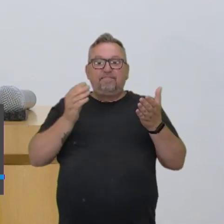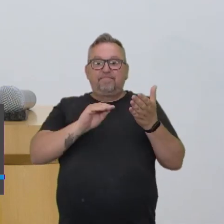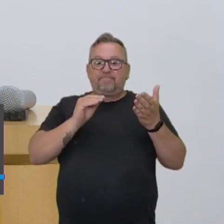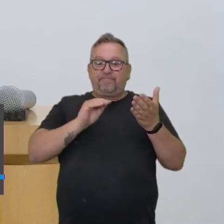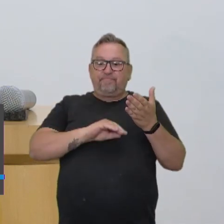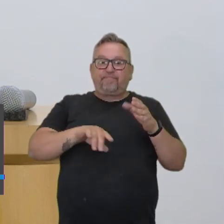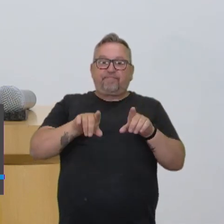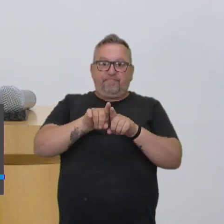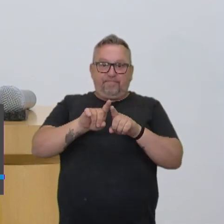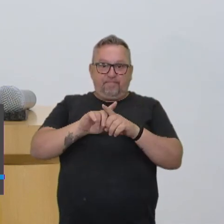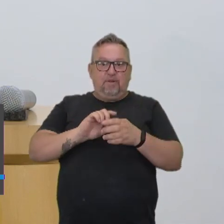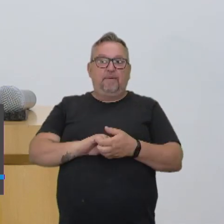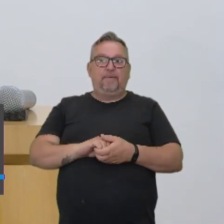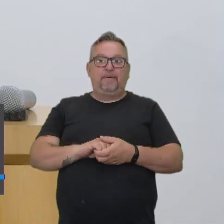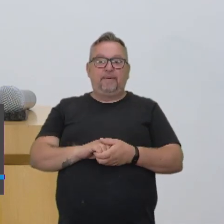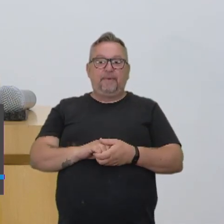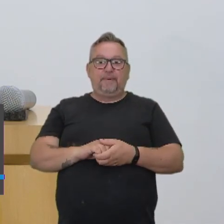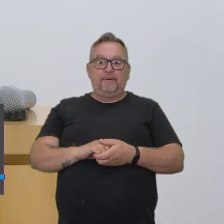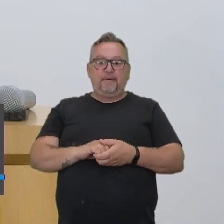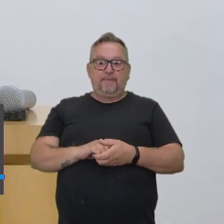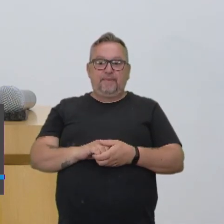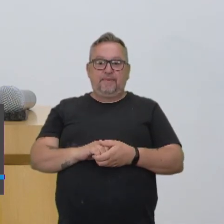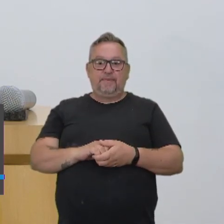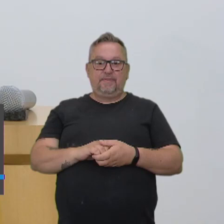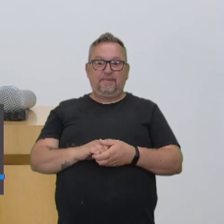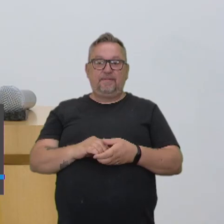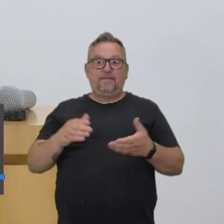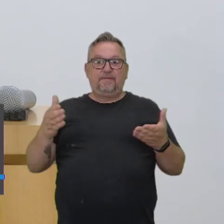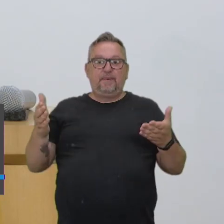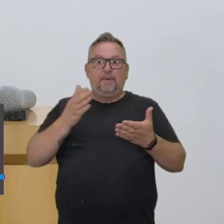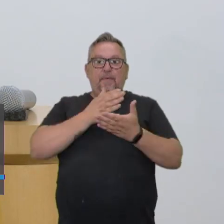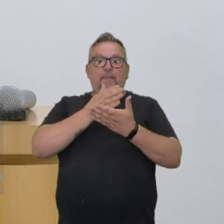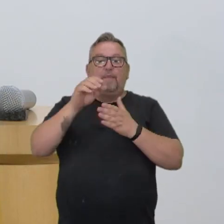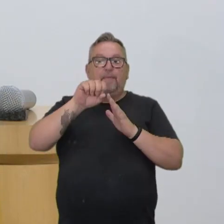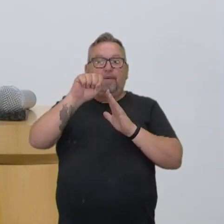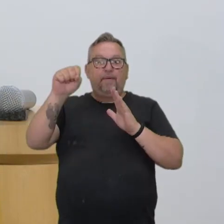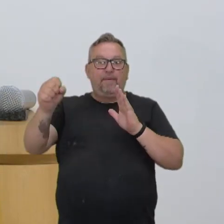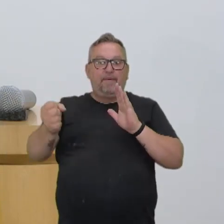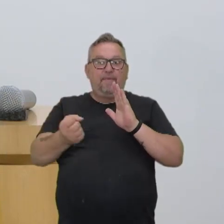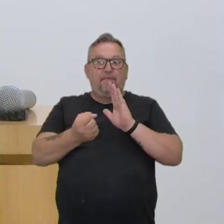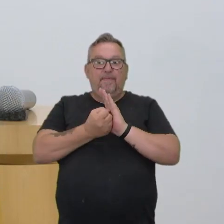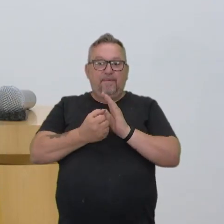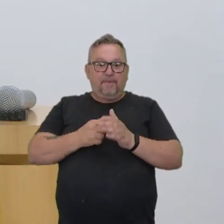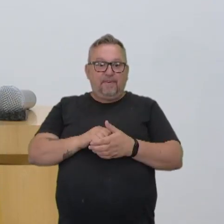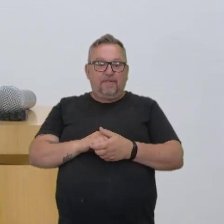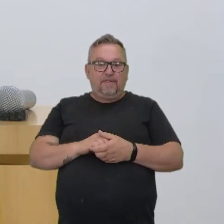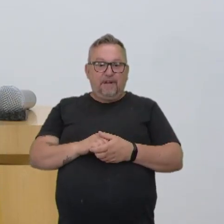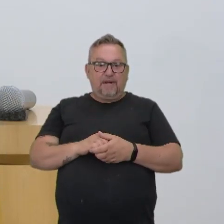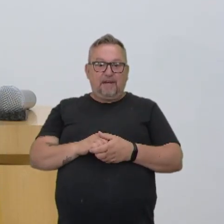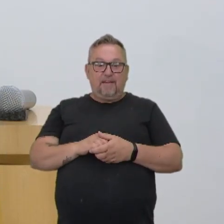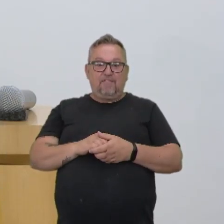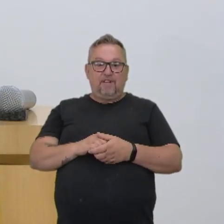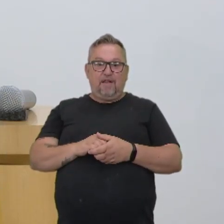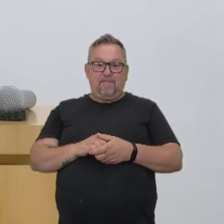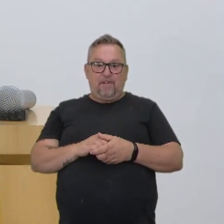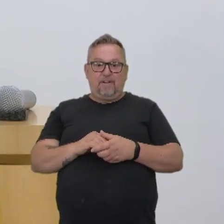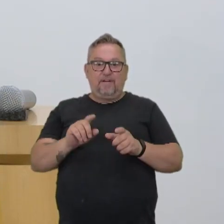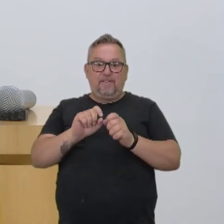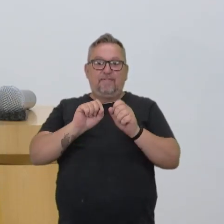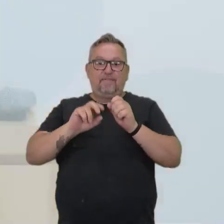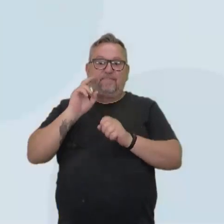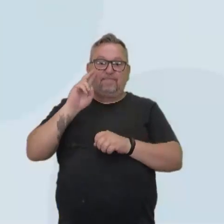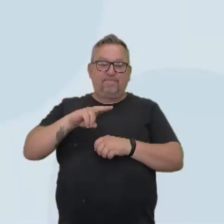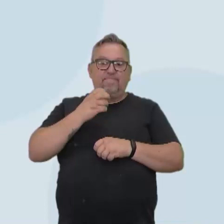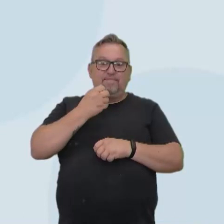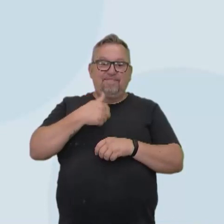esses contextos, fechou? Então, bora lá. Começando com o nosso século XX, que esse foi o texto aí que norteou a gente, mano, texto muito